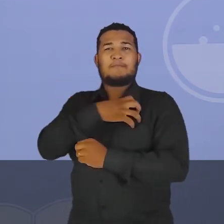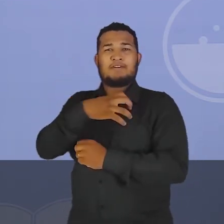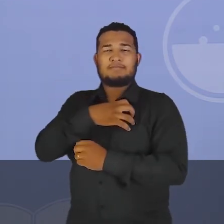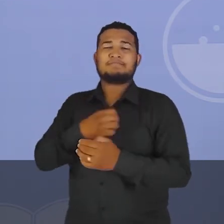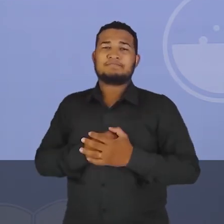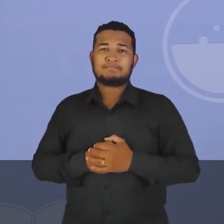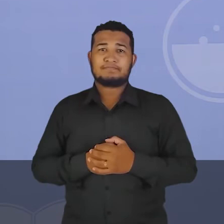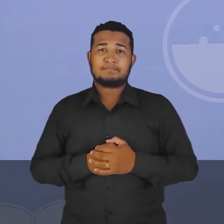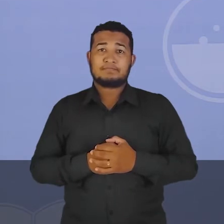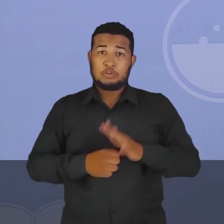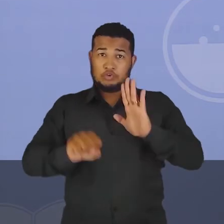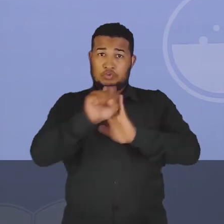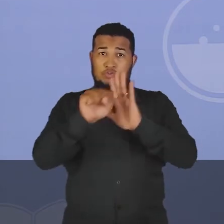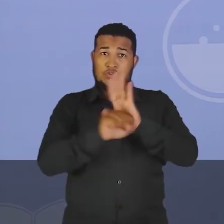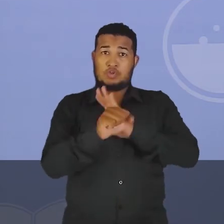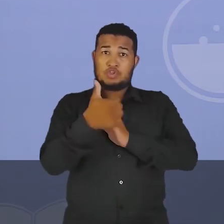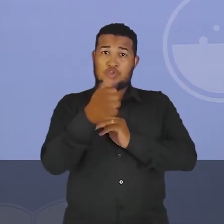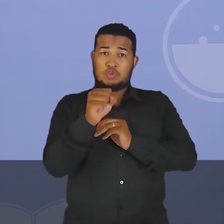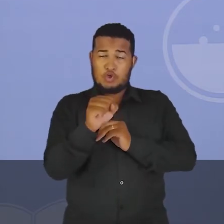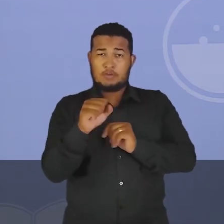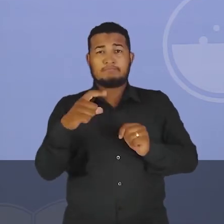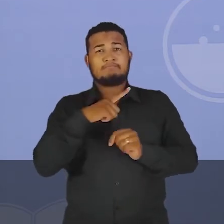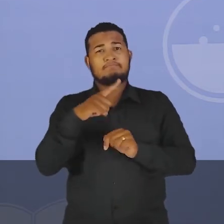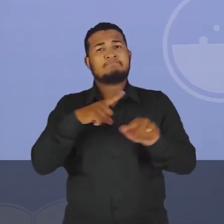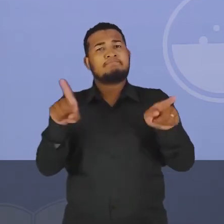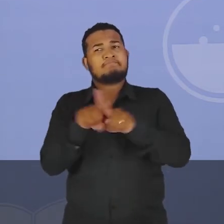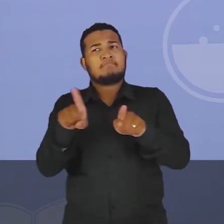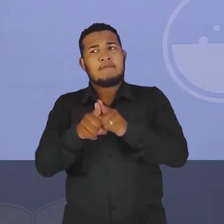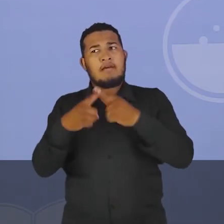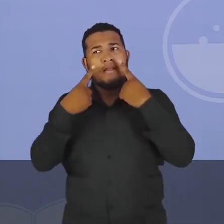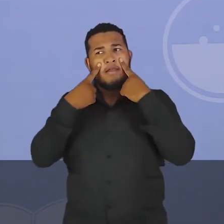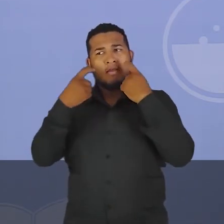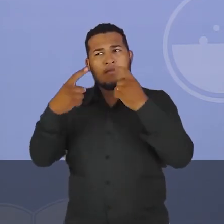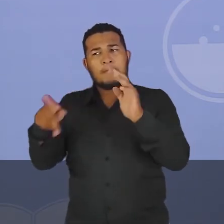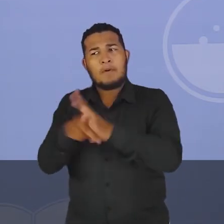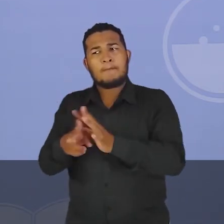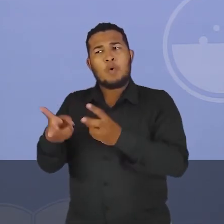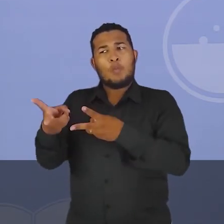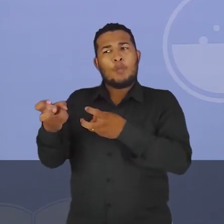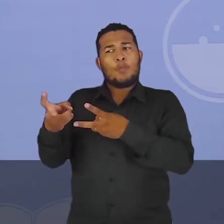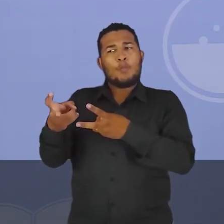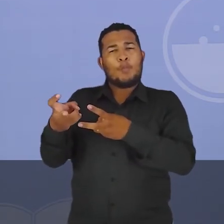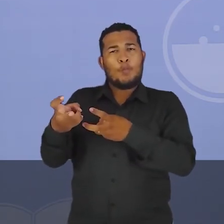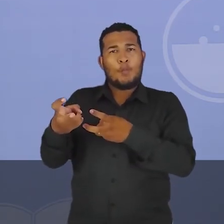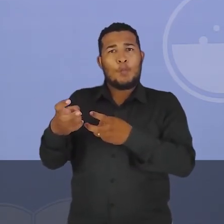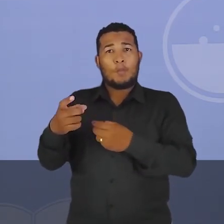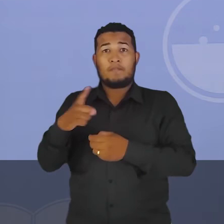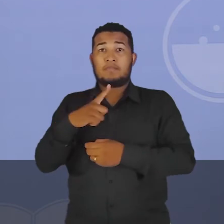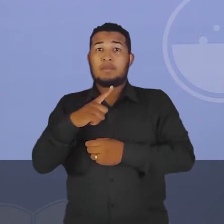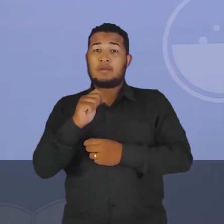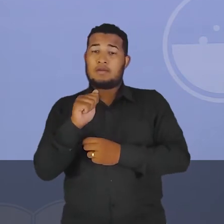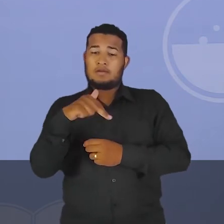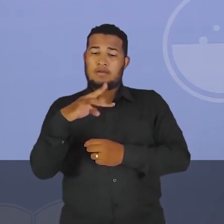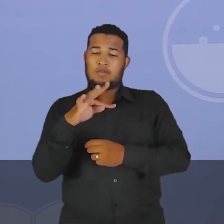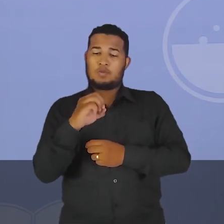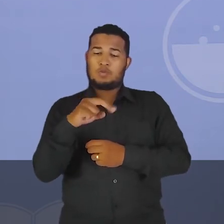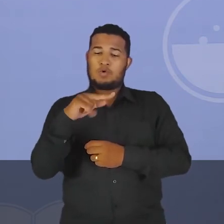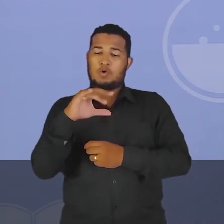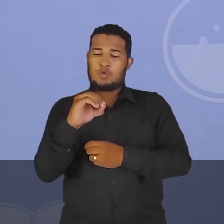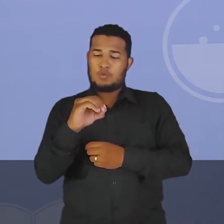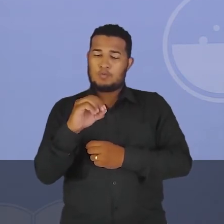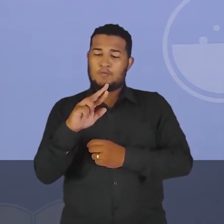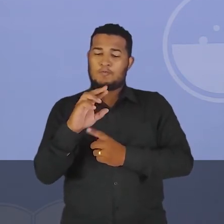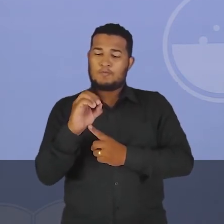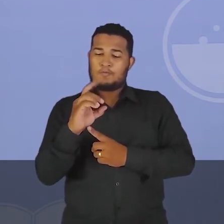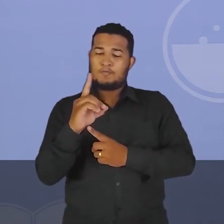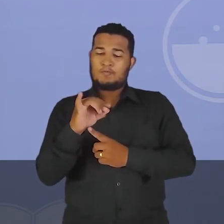o século XVIII, ainda tivemos alguns interesses em mineração. A gente tem o Antônio Rodrigues Arzão, encontra